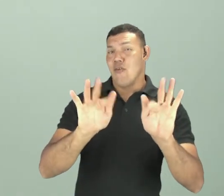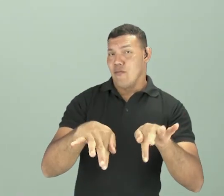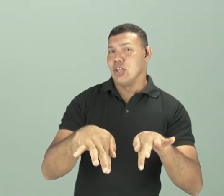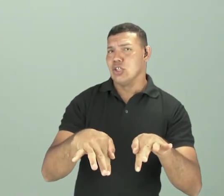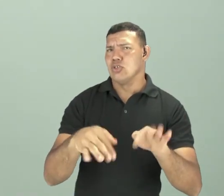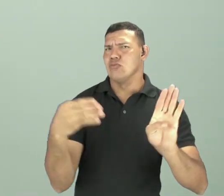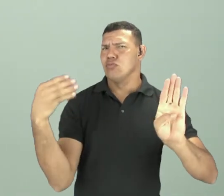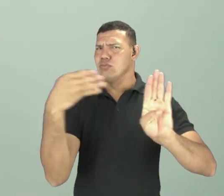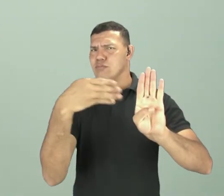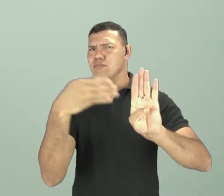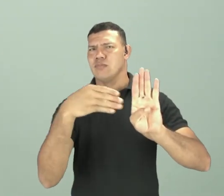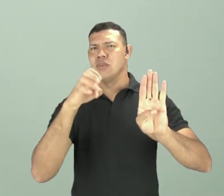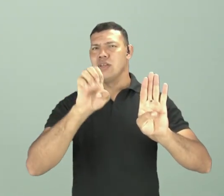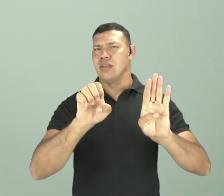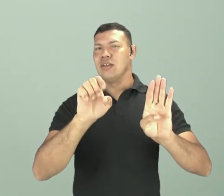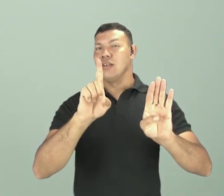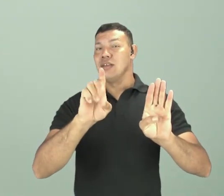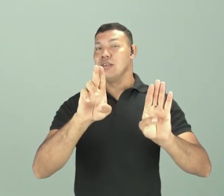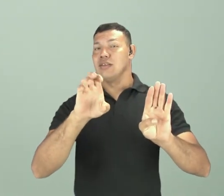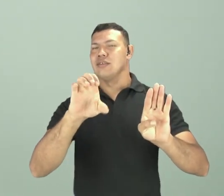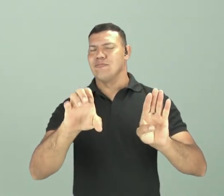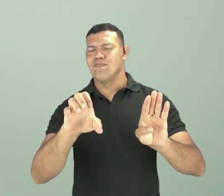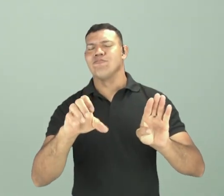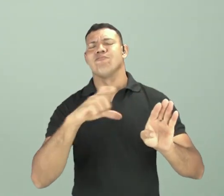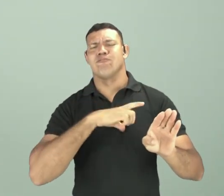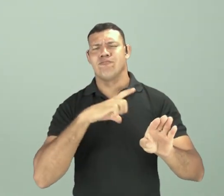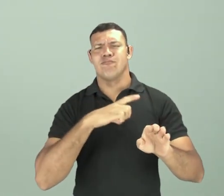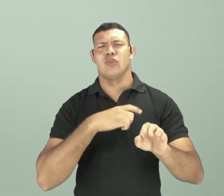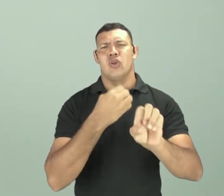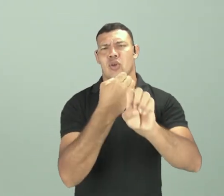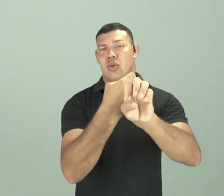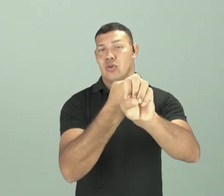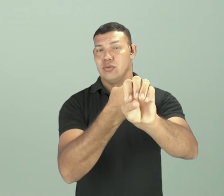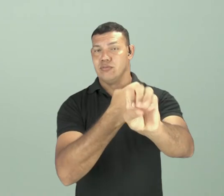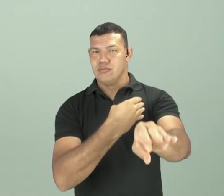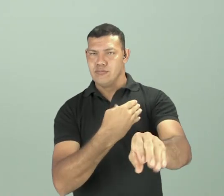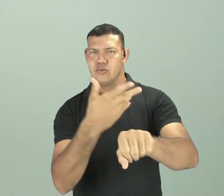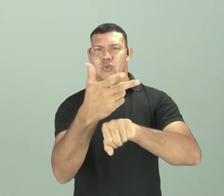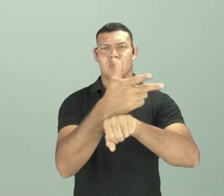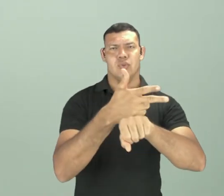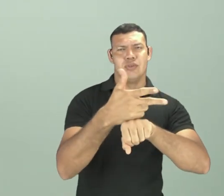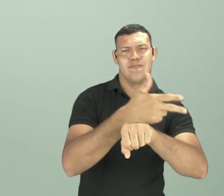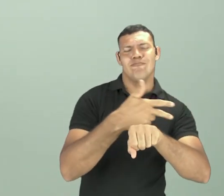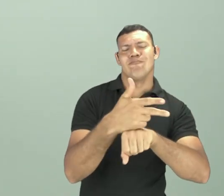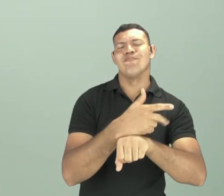plataforma Eduque. Você vai encontrar todos os nossos vídeos, todas as nossas aulas. Sempre que você